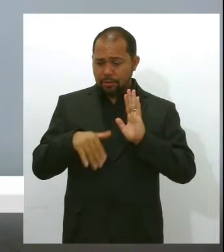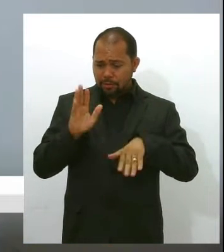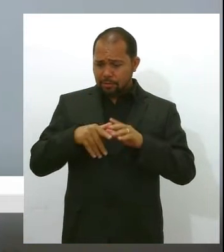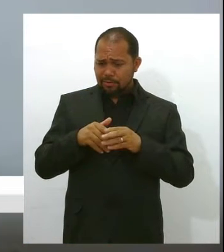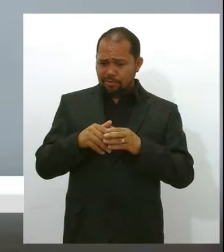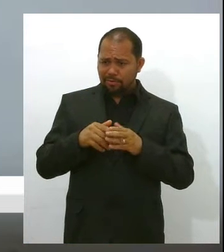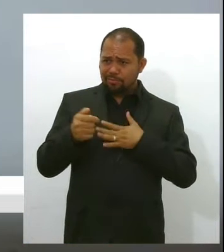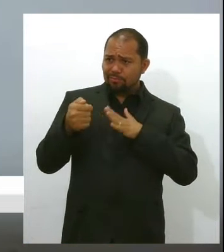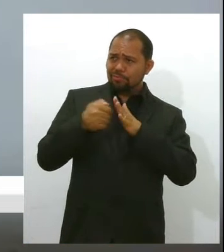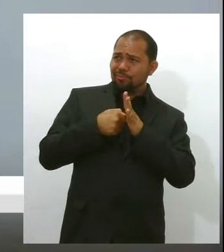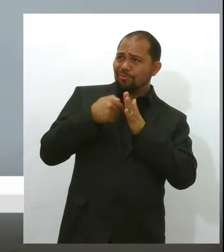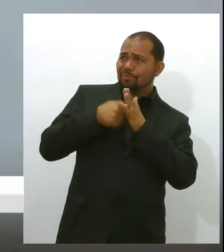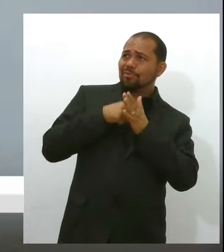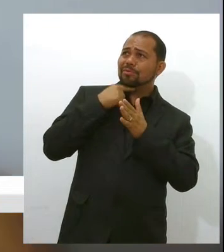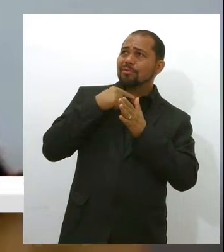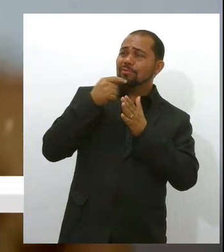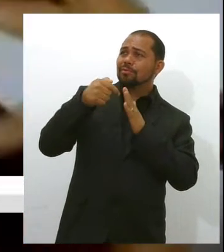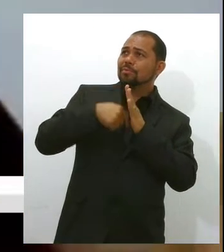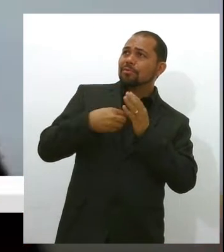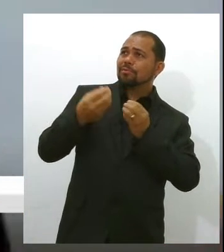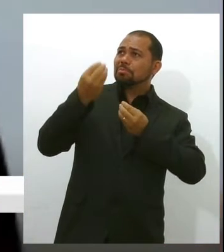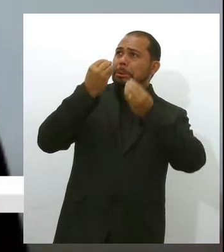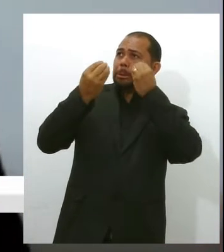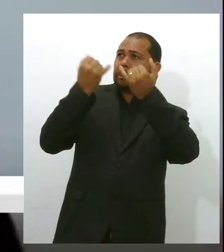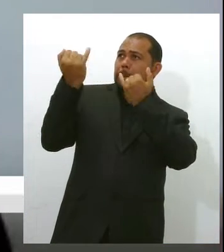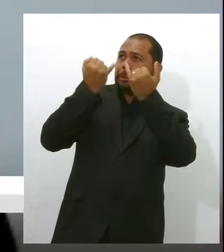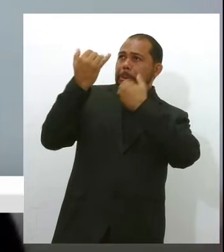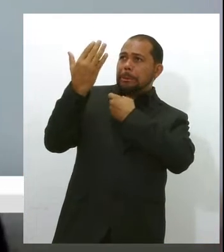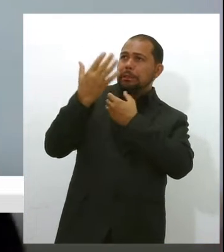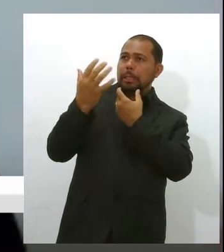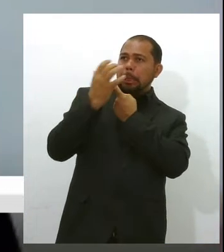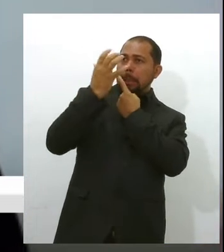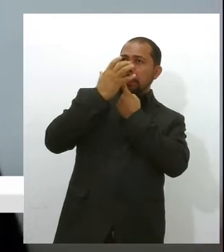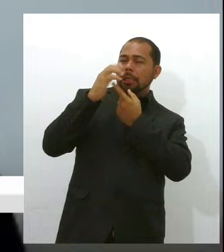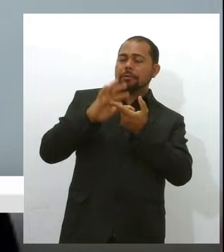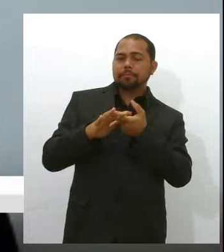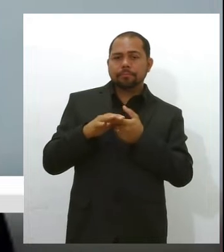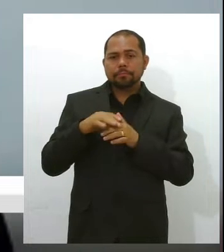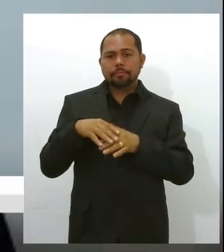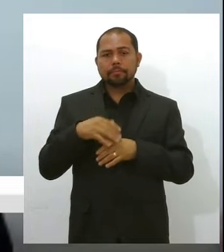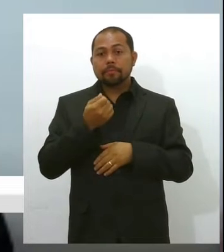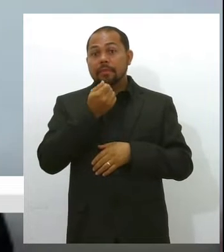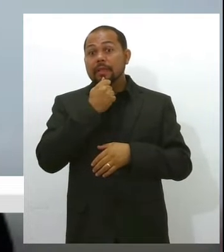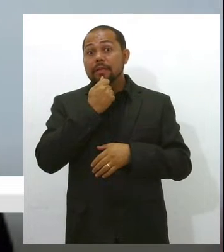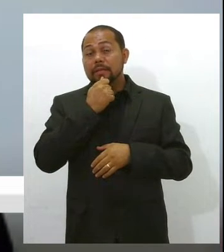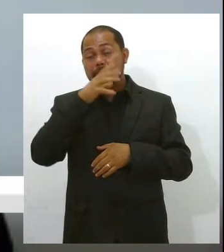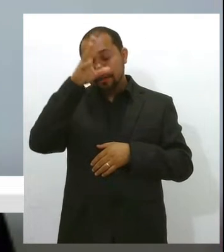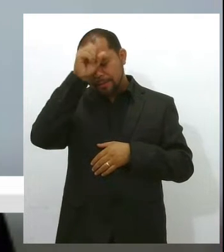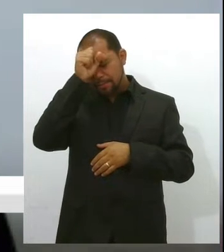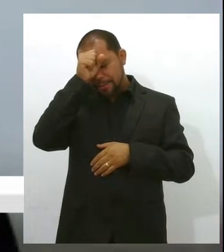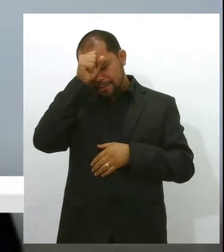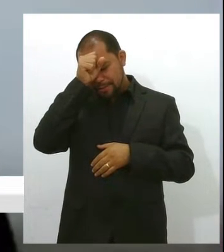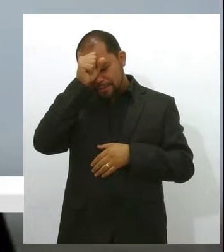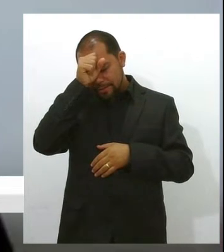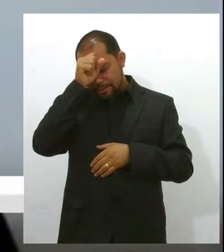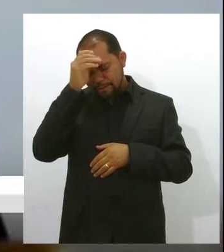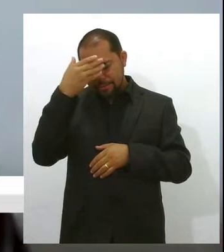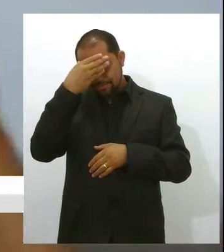coisa na cabeça da gente que a gente ainda está aprendendo a não ser machista. Então,